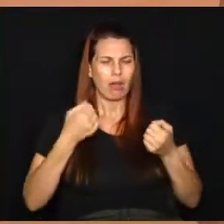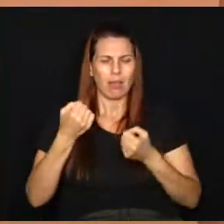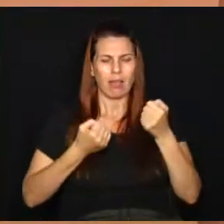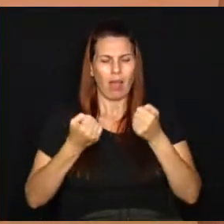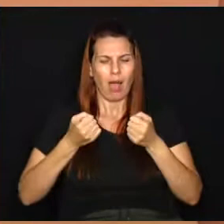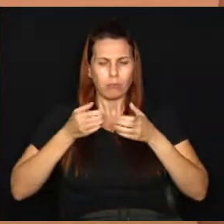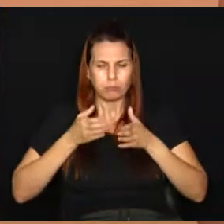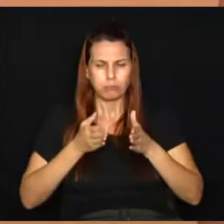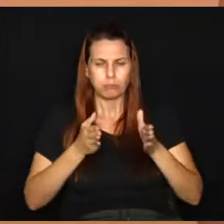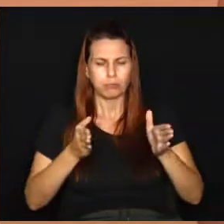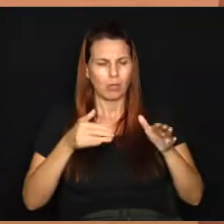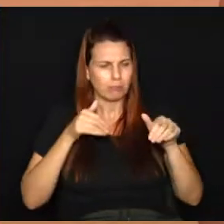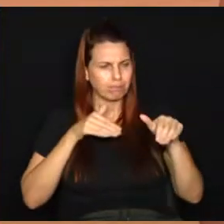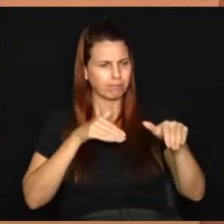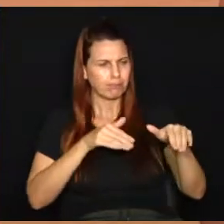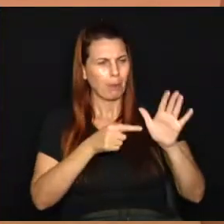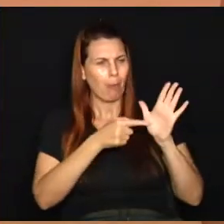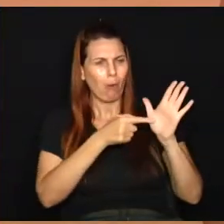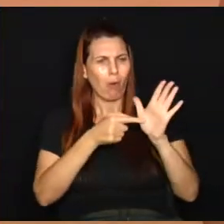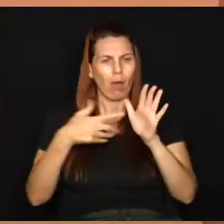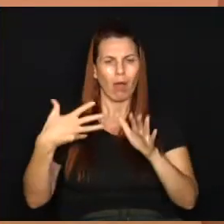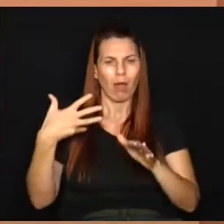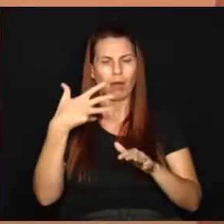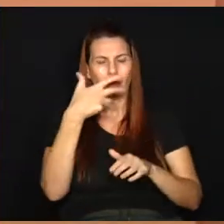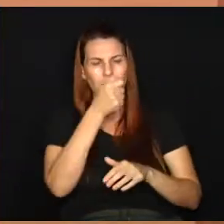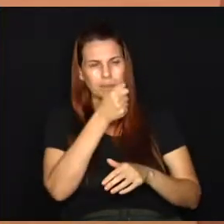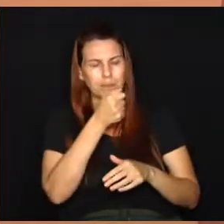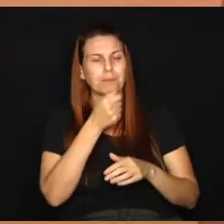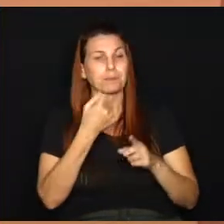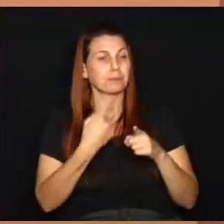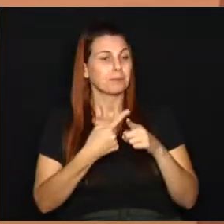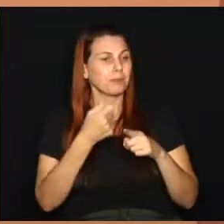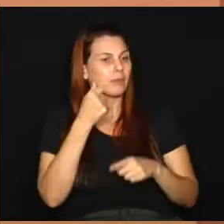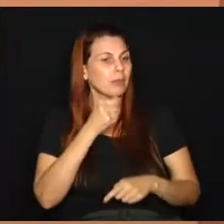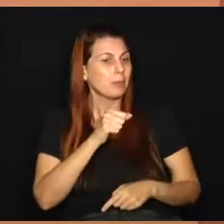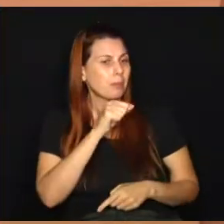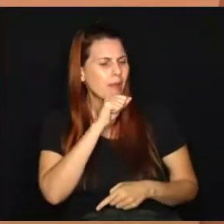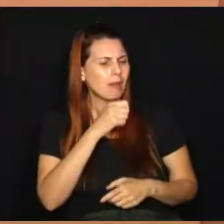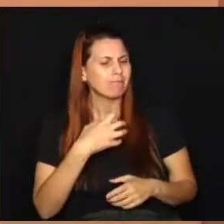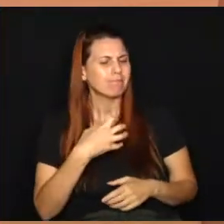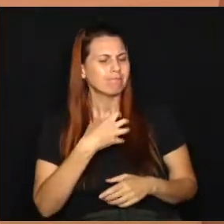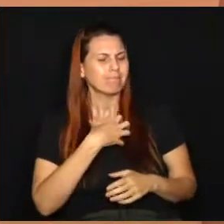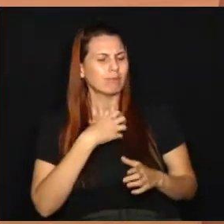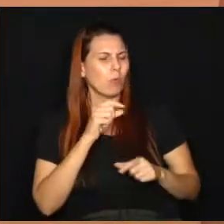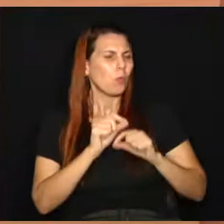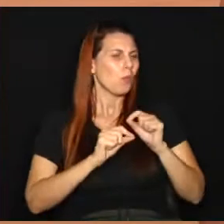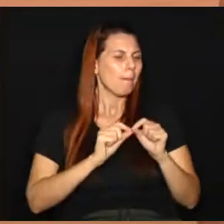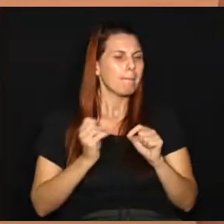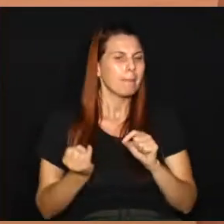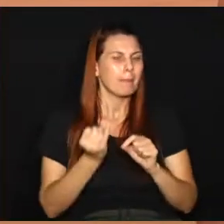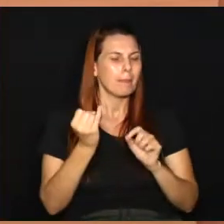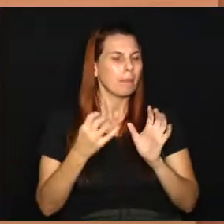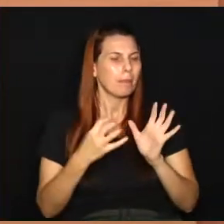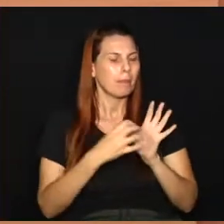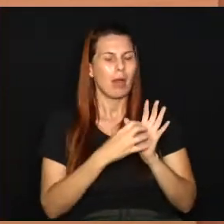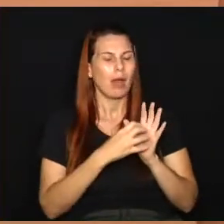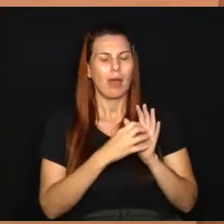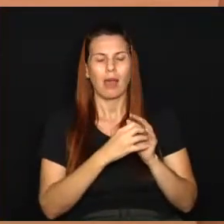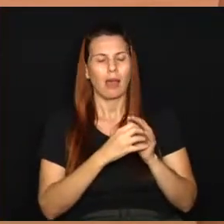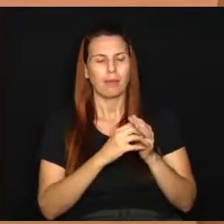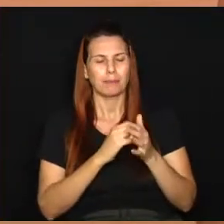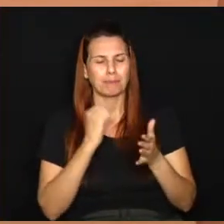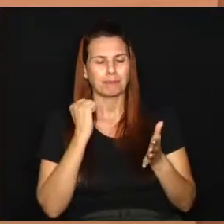é uma coisa muito bonita, porque mãe é uma coisa muito simbólica, né? E a gente tenta muito combater